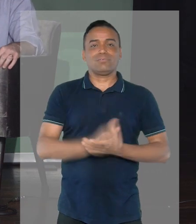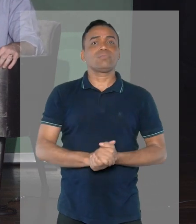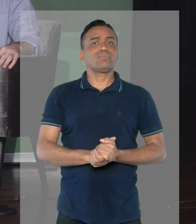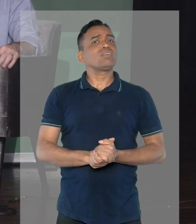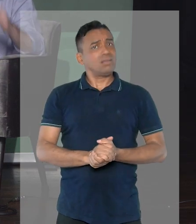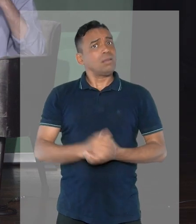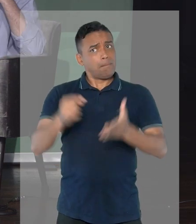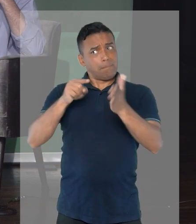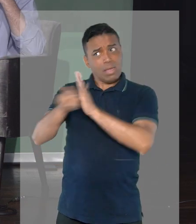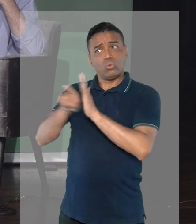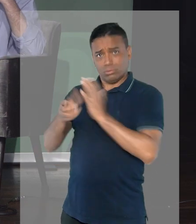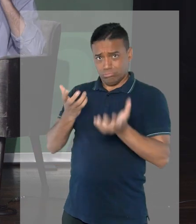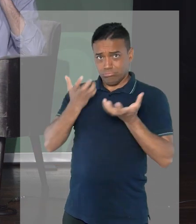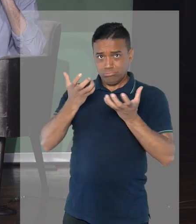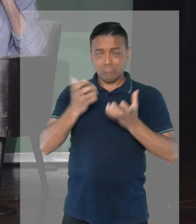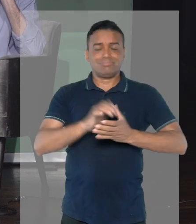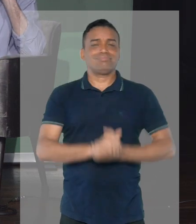Alguém mais quer perguntar?